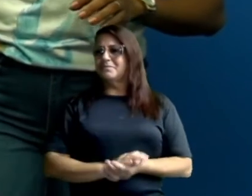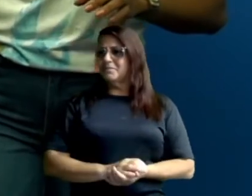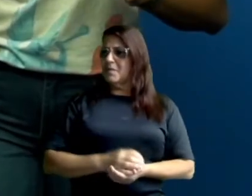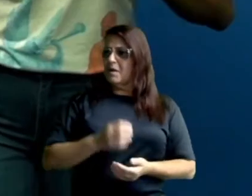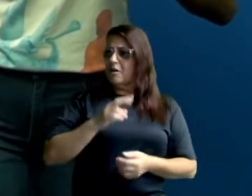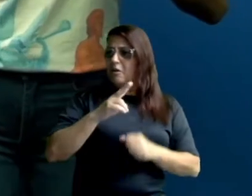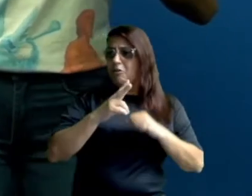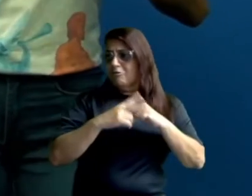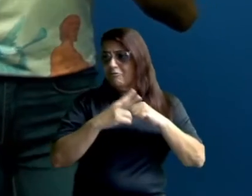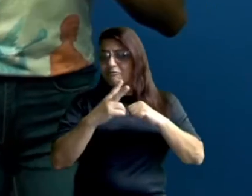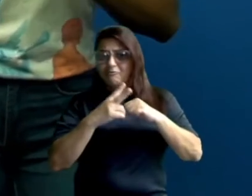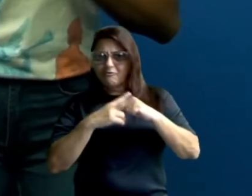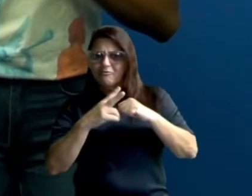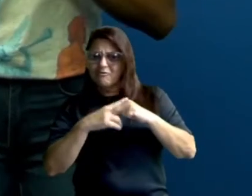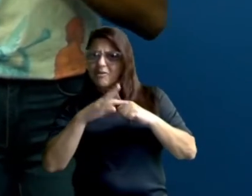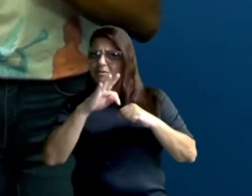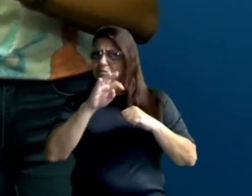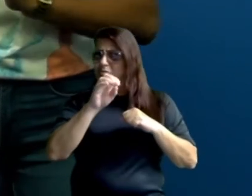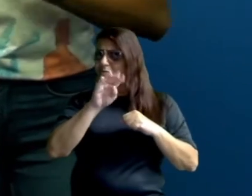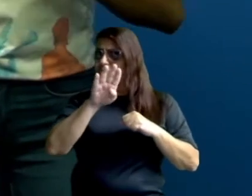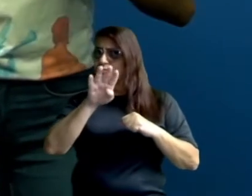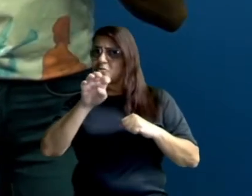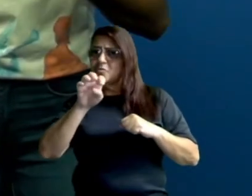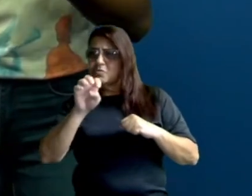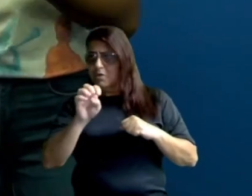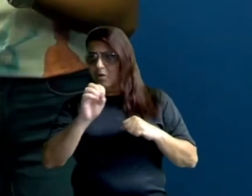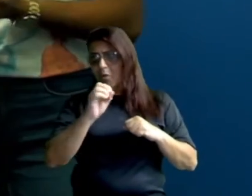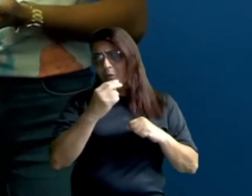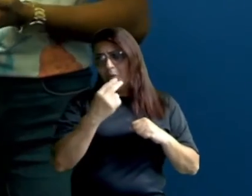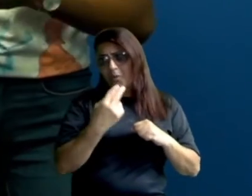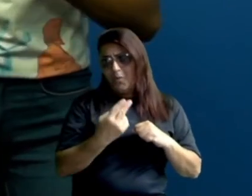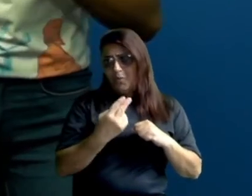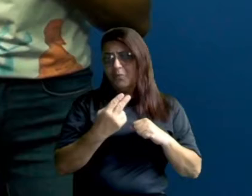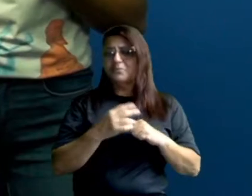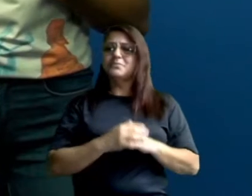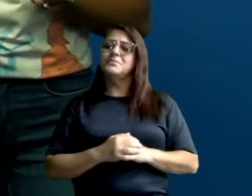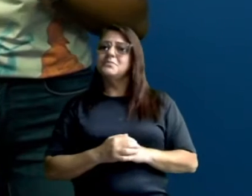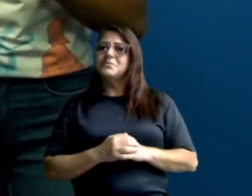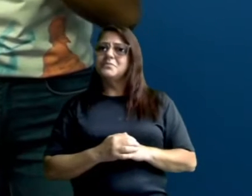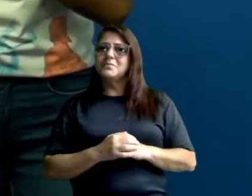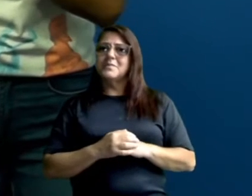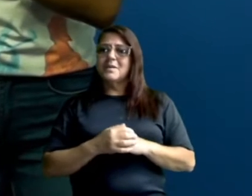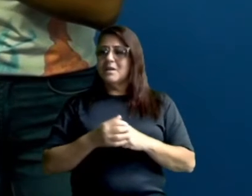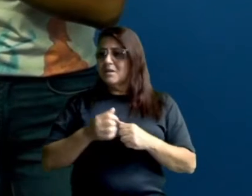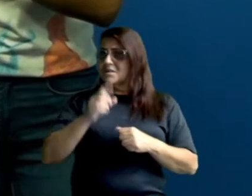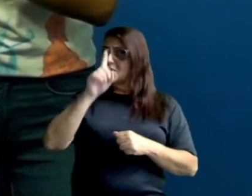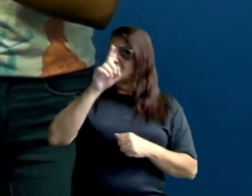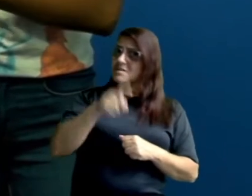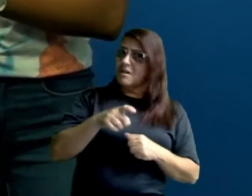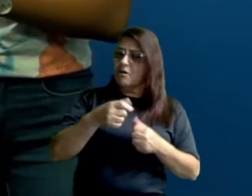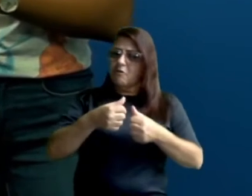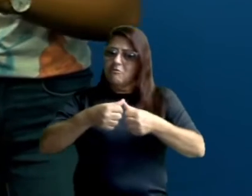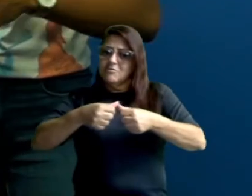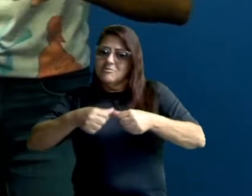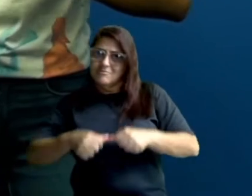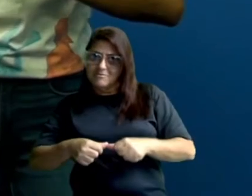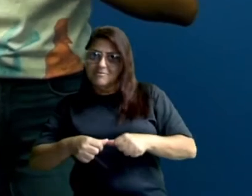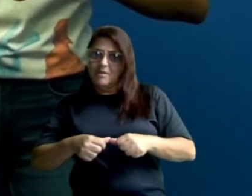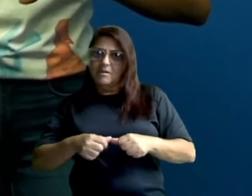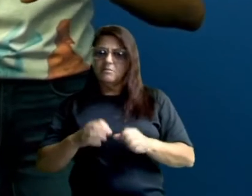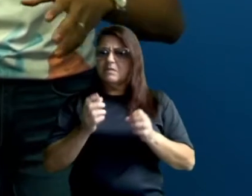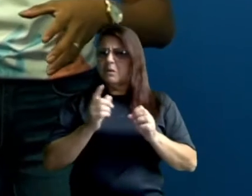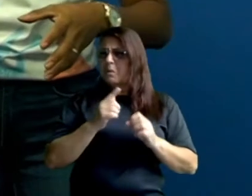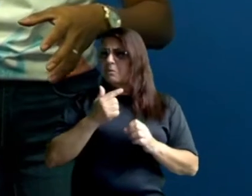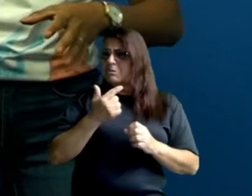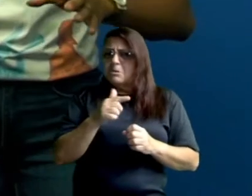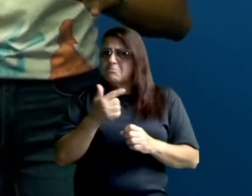Bom, amores, verbo to be ou verb to be significa ser ou estar. Não